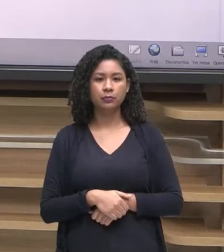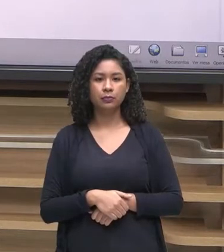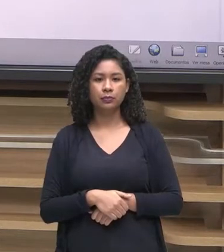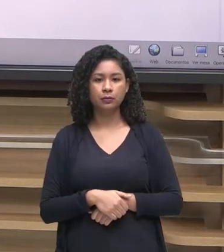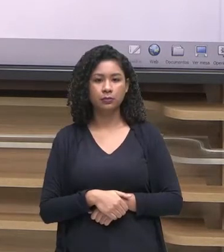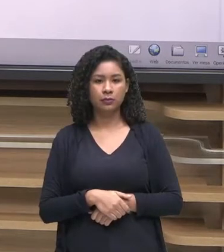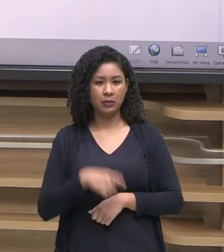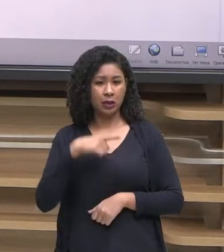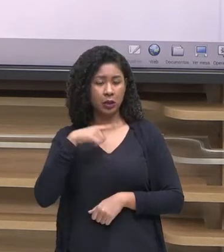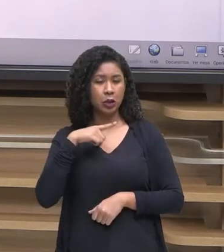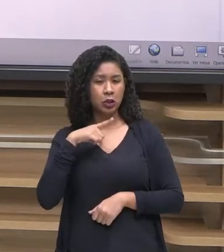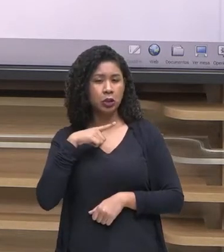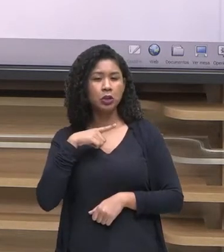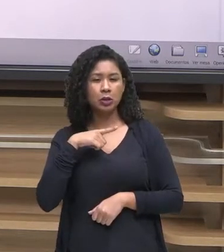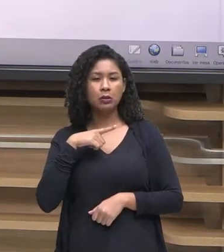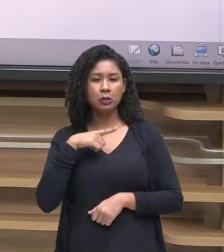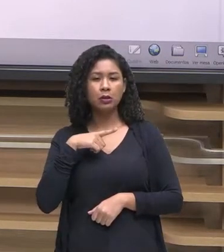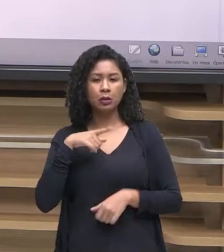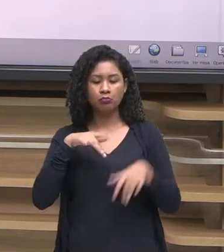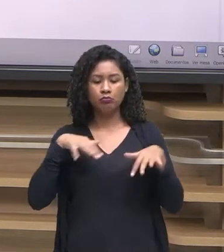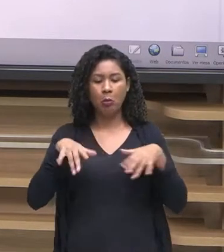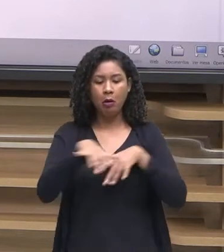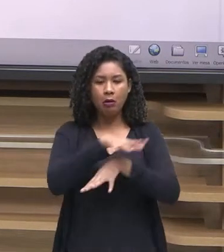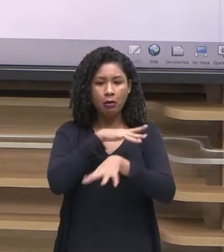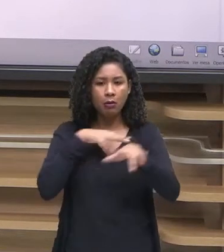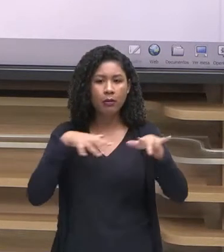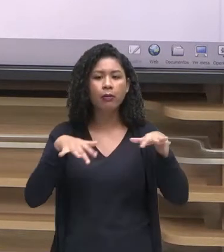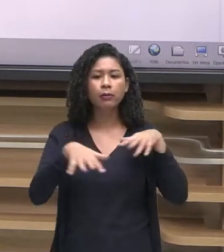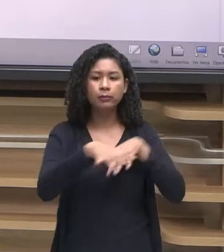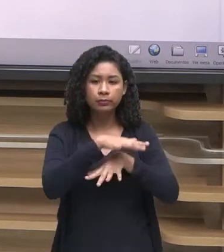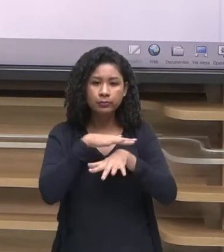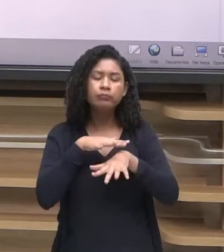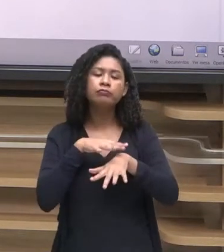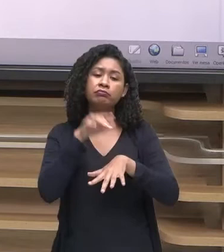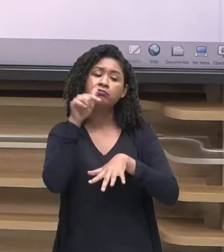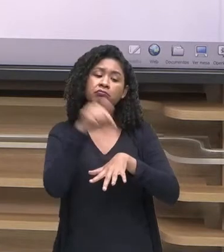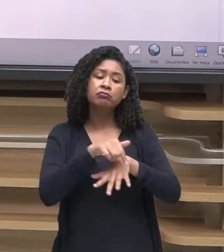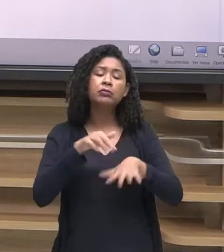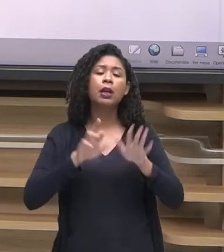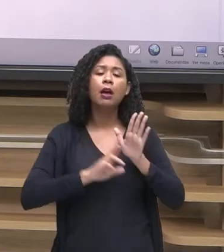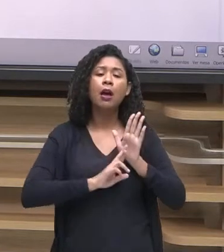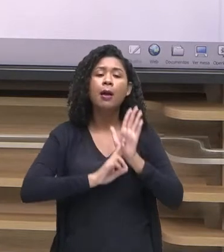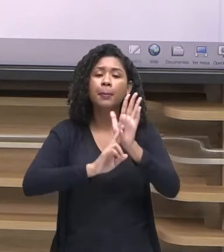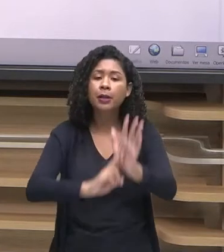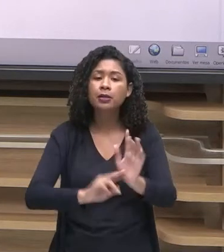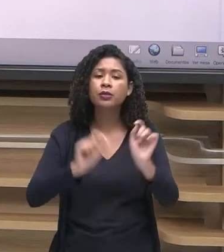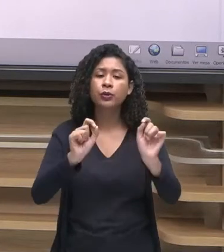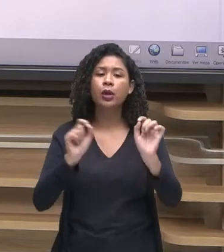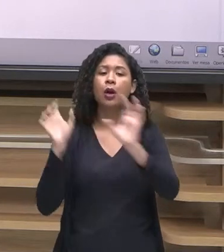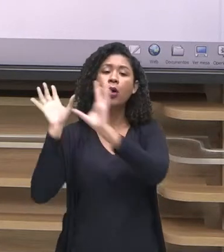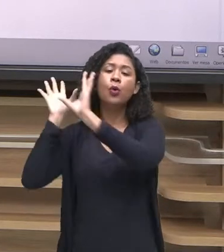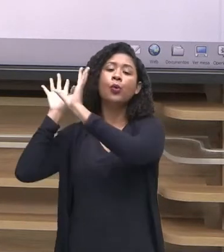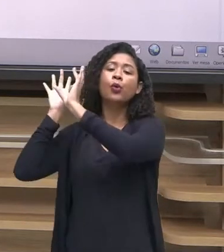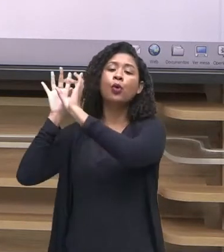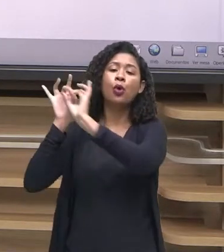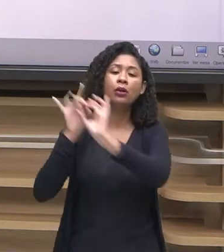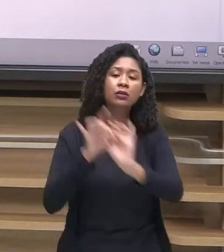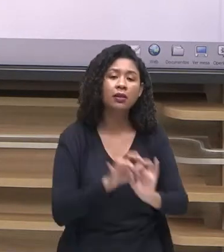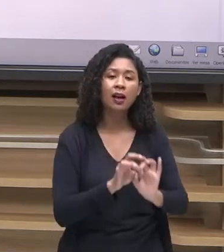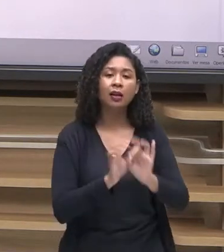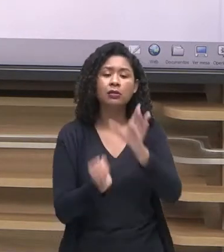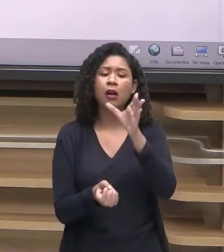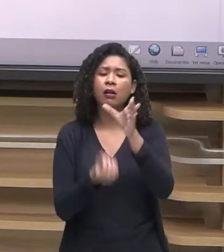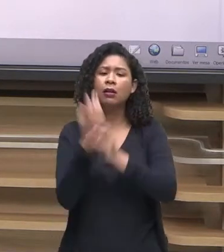seu culto, seu ritual, elas refletem justamente o contexto da sua raiz lá na África, com